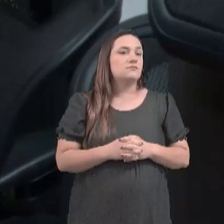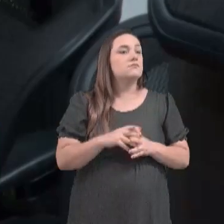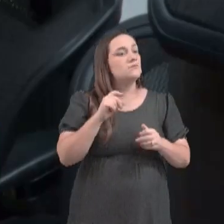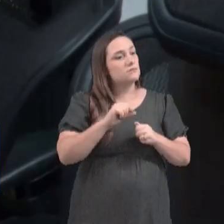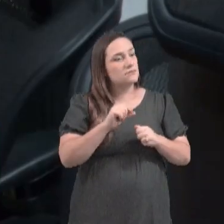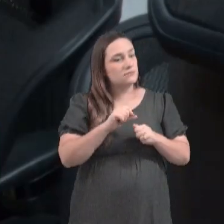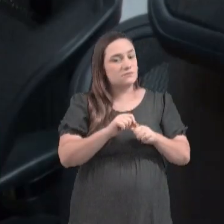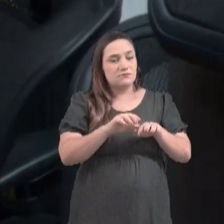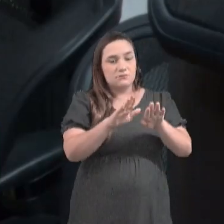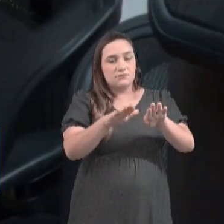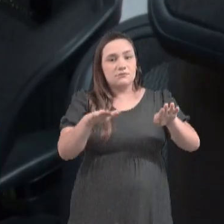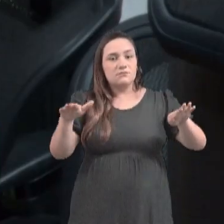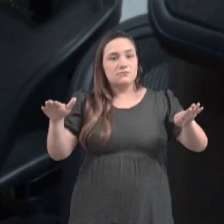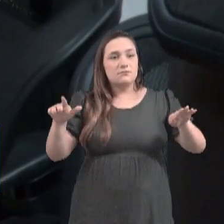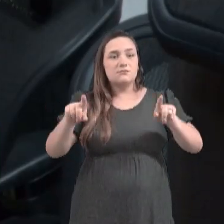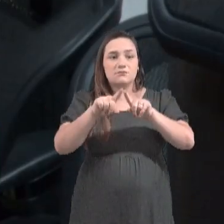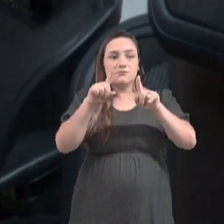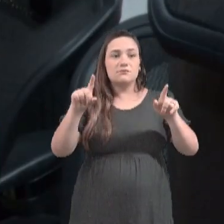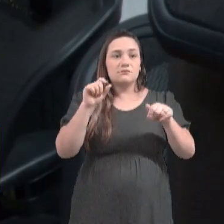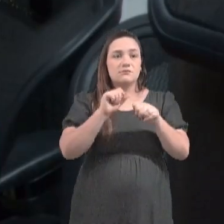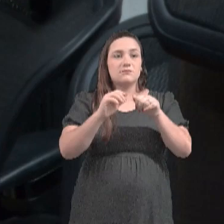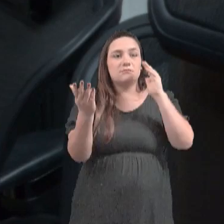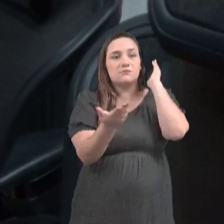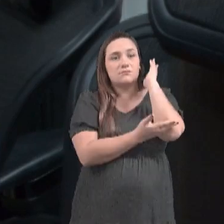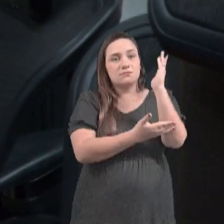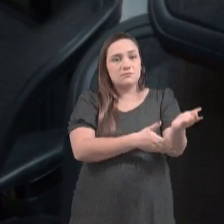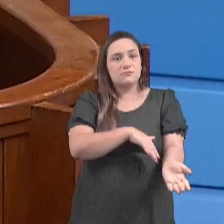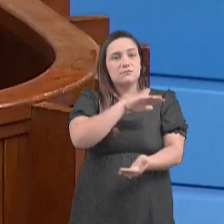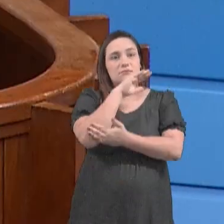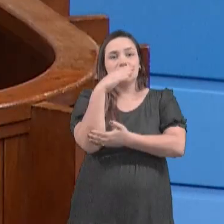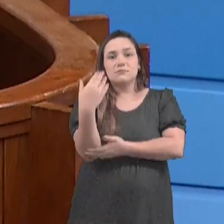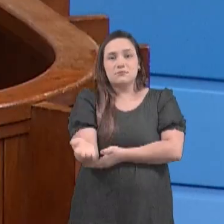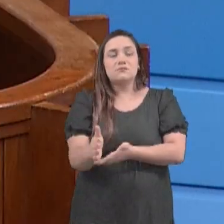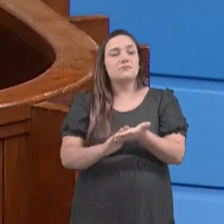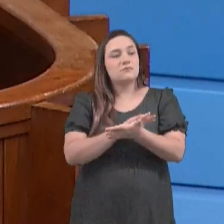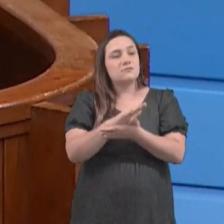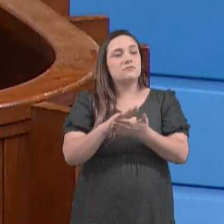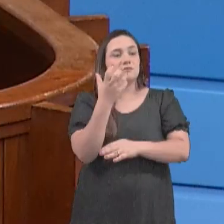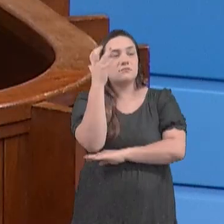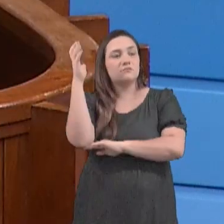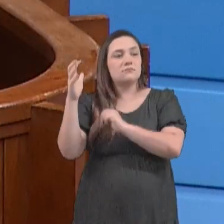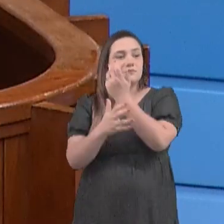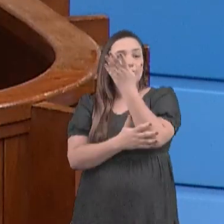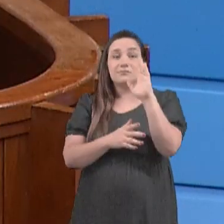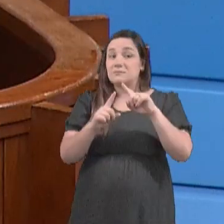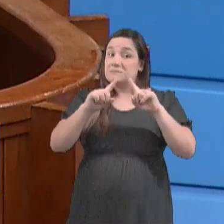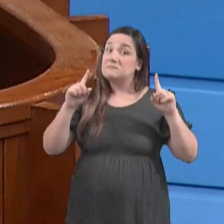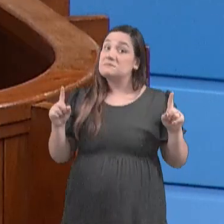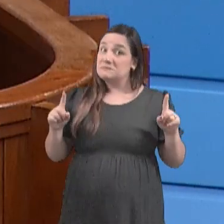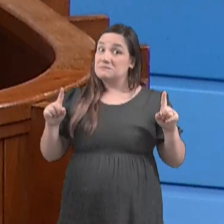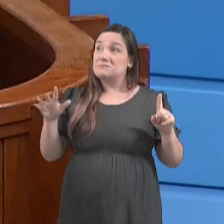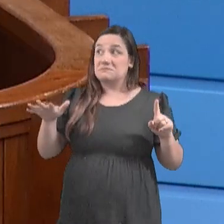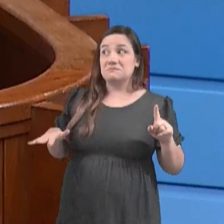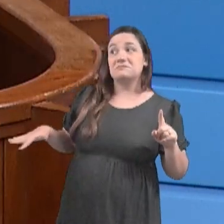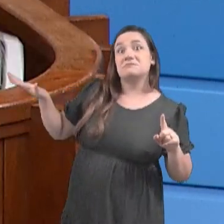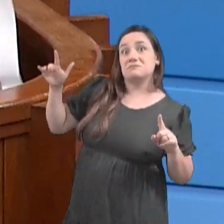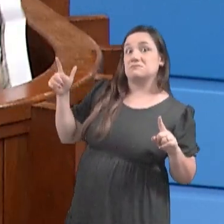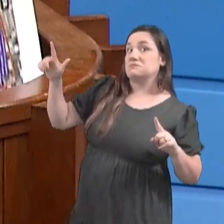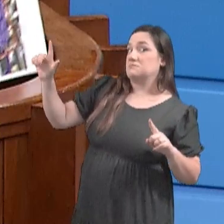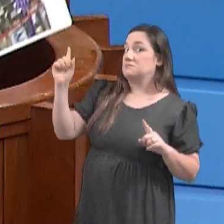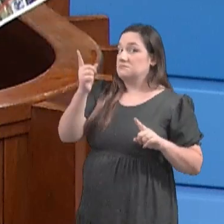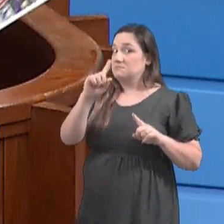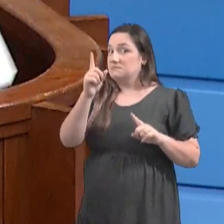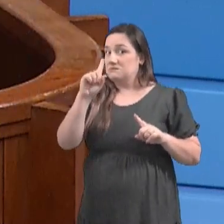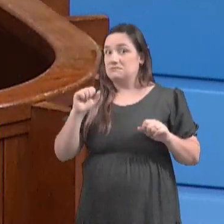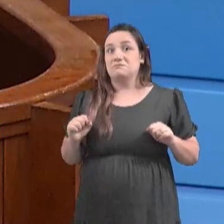o estacionamento sem derrubar nenhuma árvore. E não é o que tem acontecido de forma geral. Eu trago